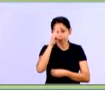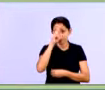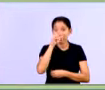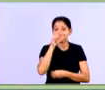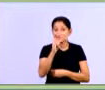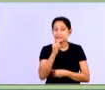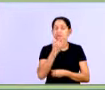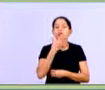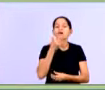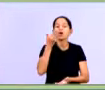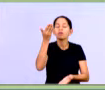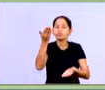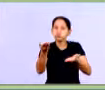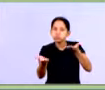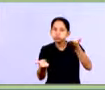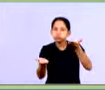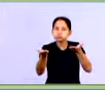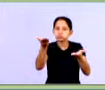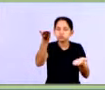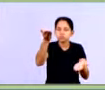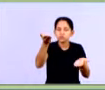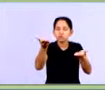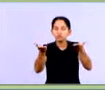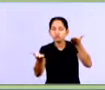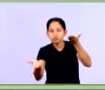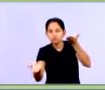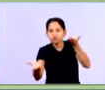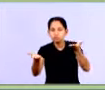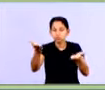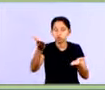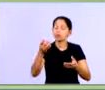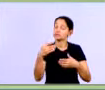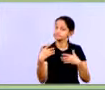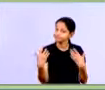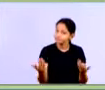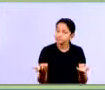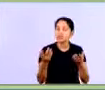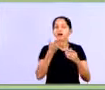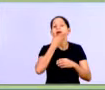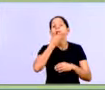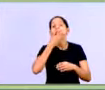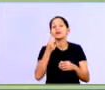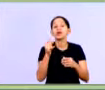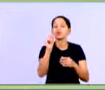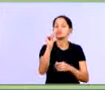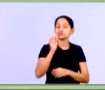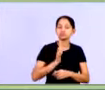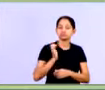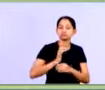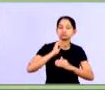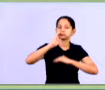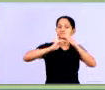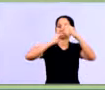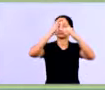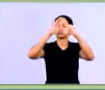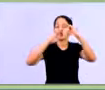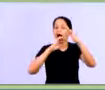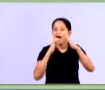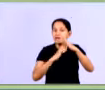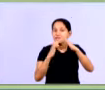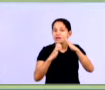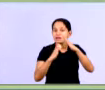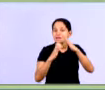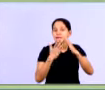melhor o equilíbrio entre as fontes, capital de terceiro e capital próprio, melhor será a geração de riqueza da empresa.